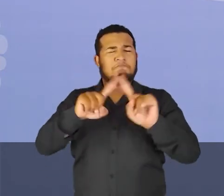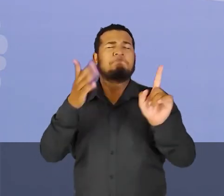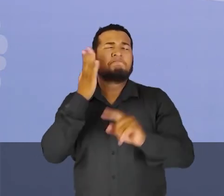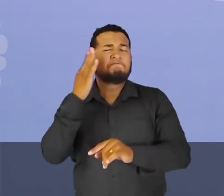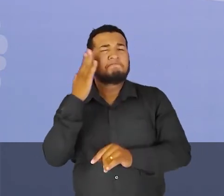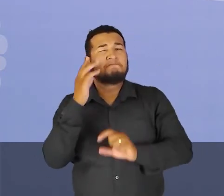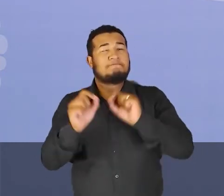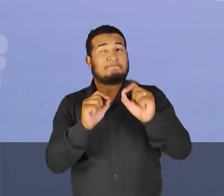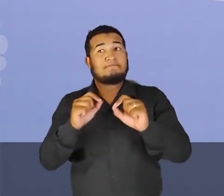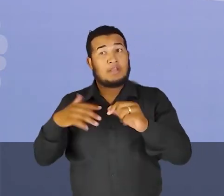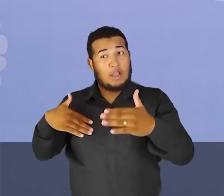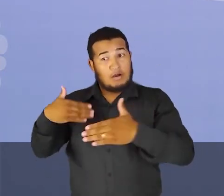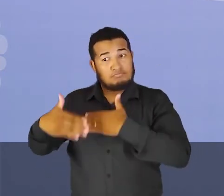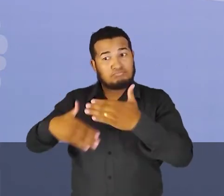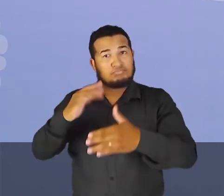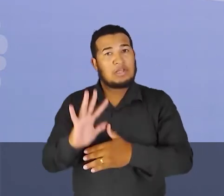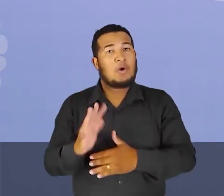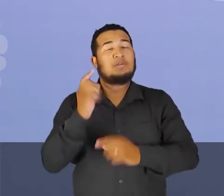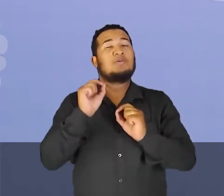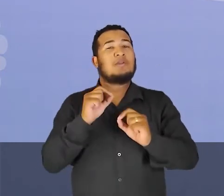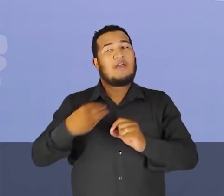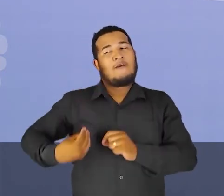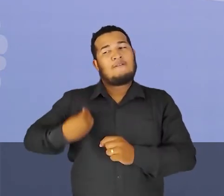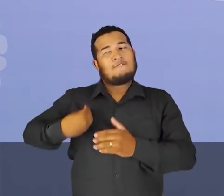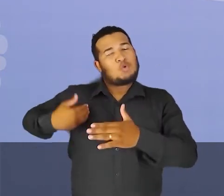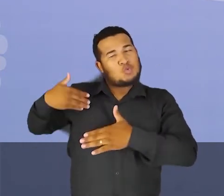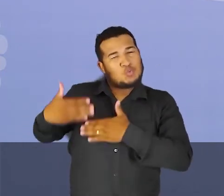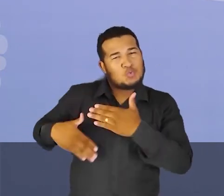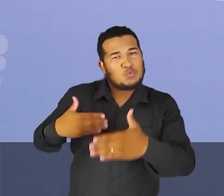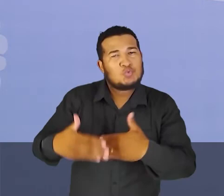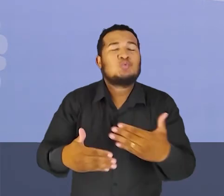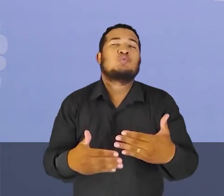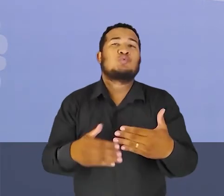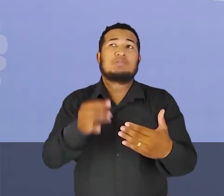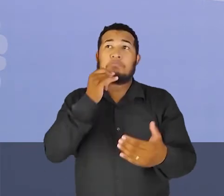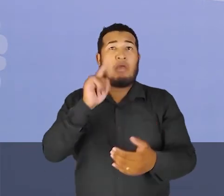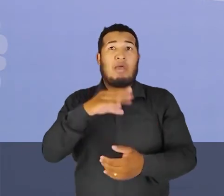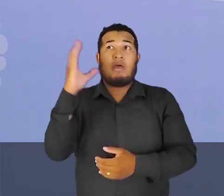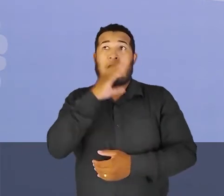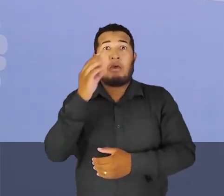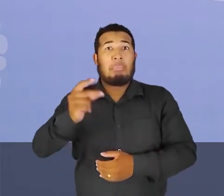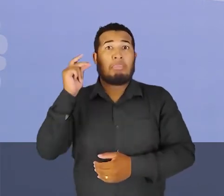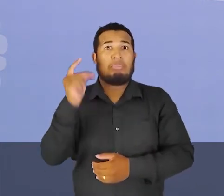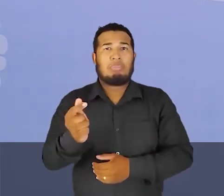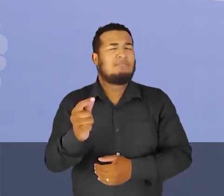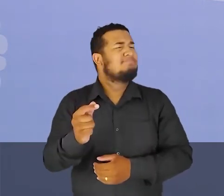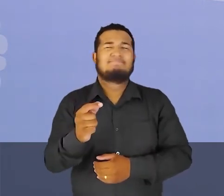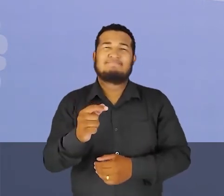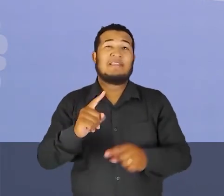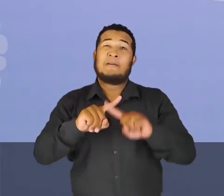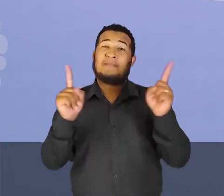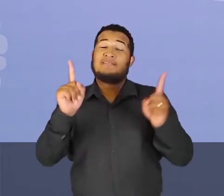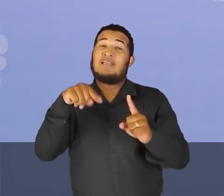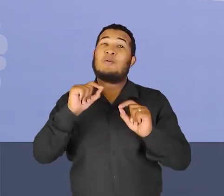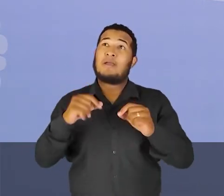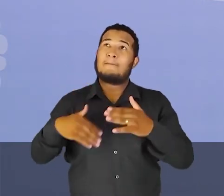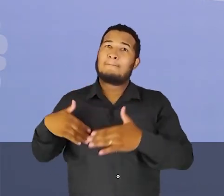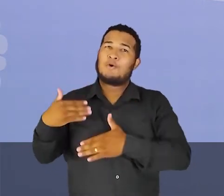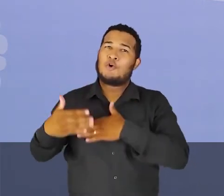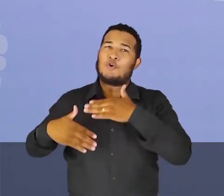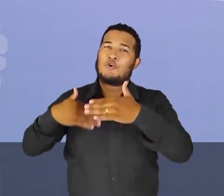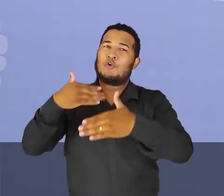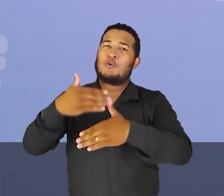também que esse processo ele acontece ao longo da vida, que ele não é da noite para o dia, que ele não é rápido, mas que ele é